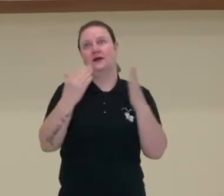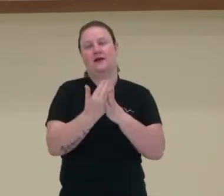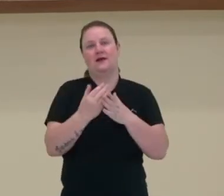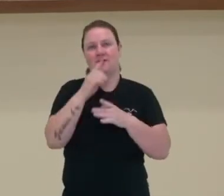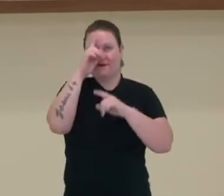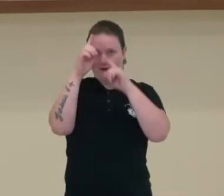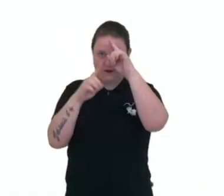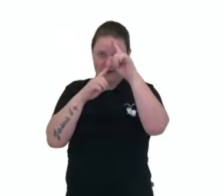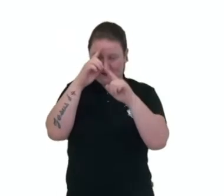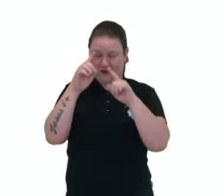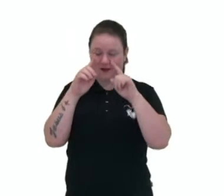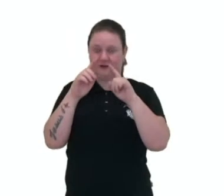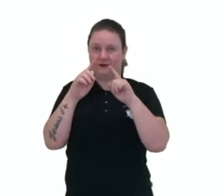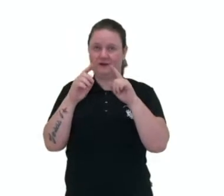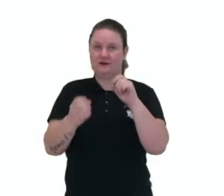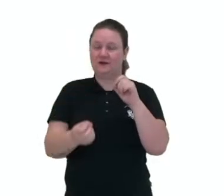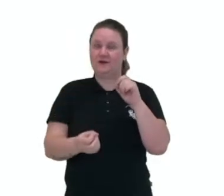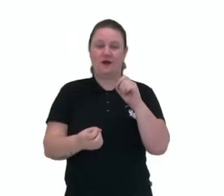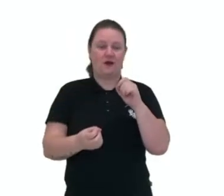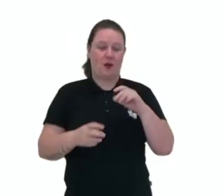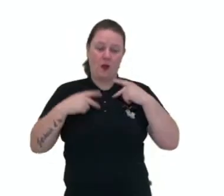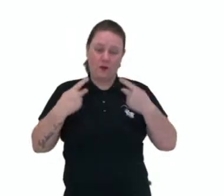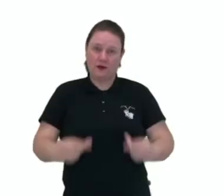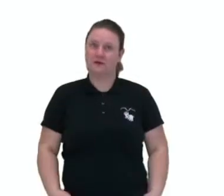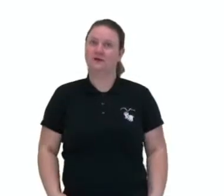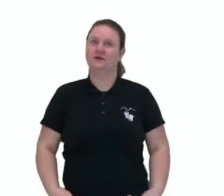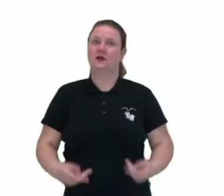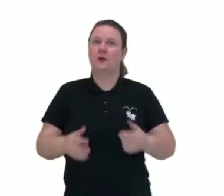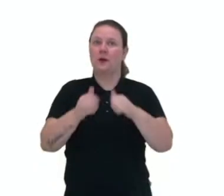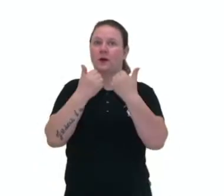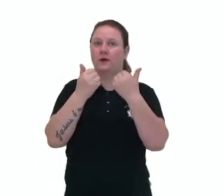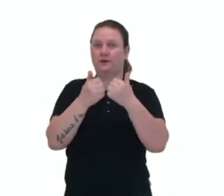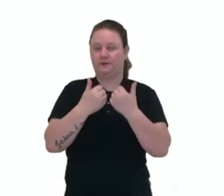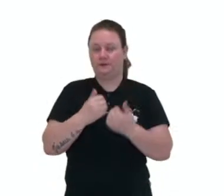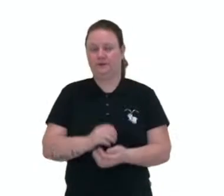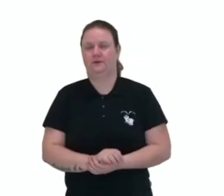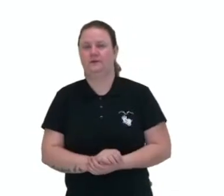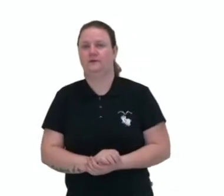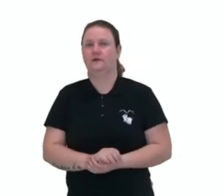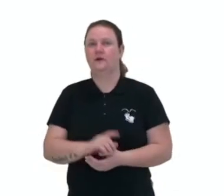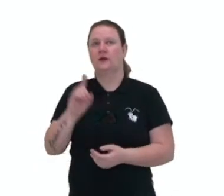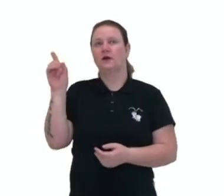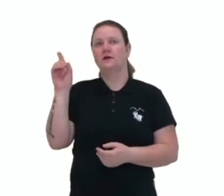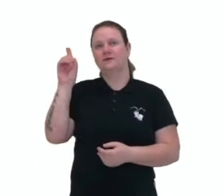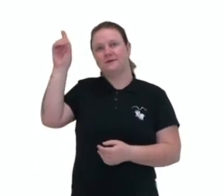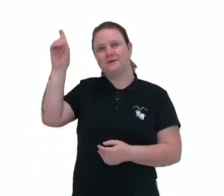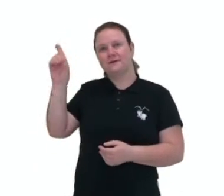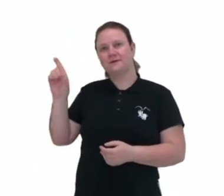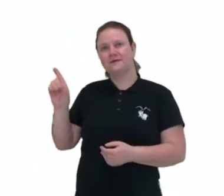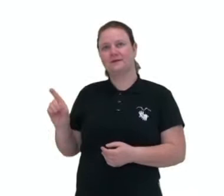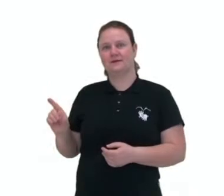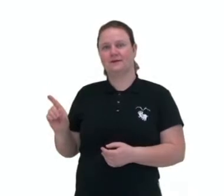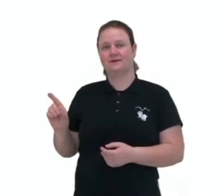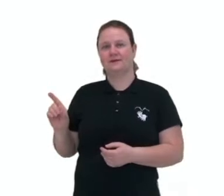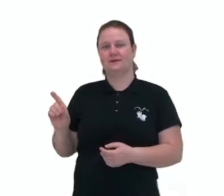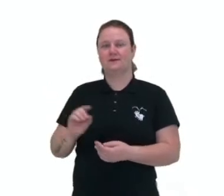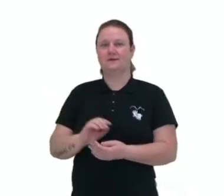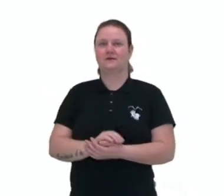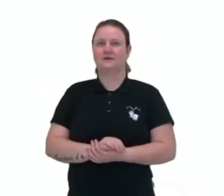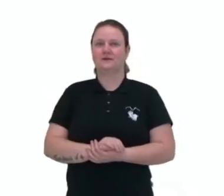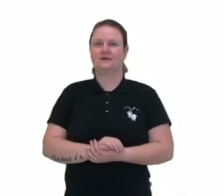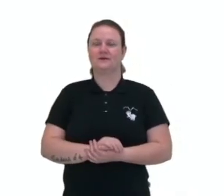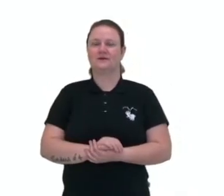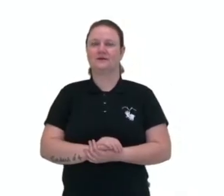humanidade. É estimado que o pão tenha surgido há 12.000 anos na Mesopotâmia, juntamente com o cultivo do trigo. Os pães